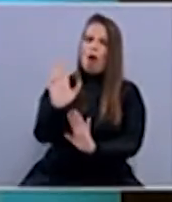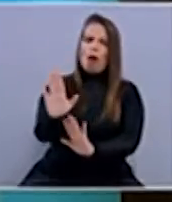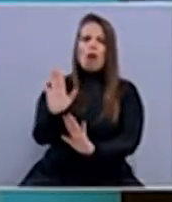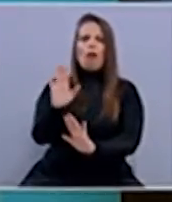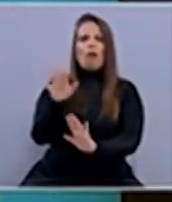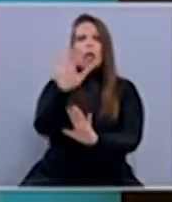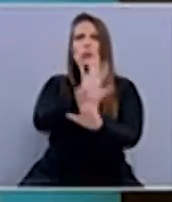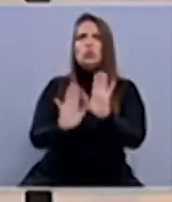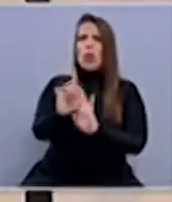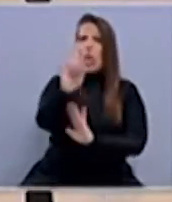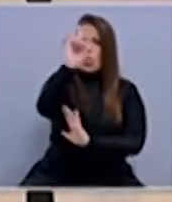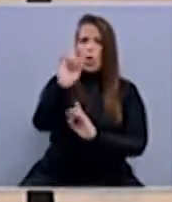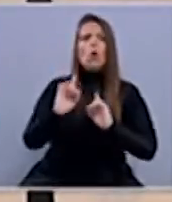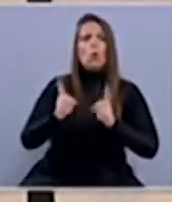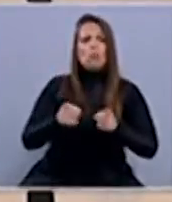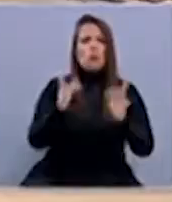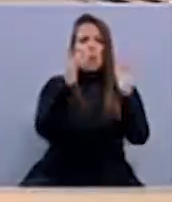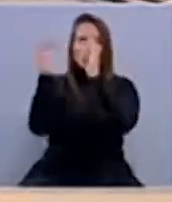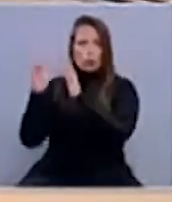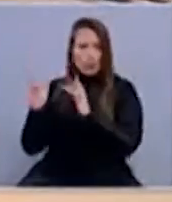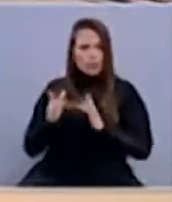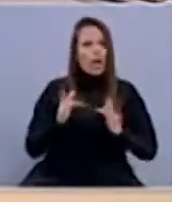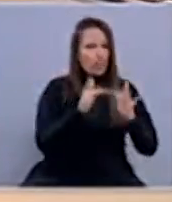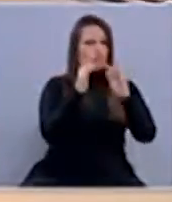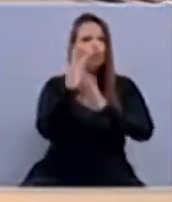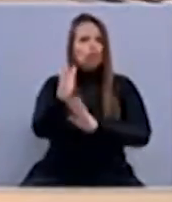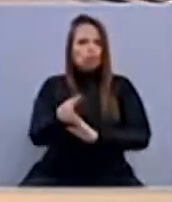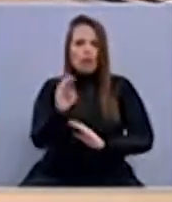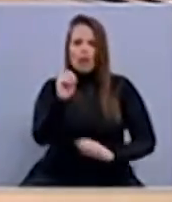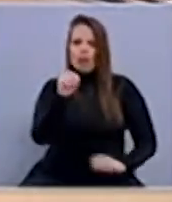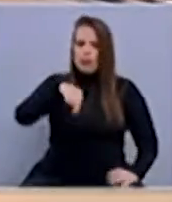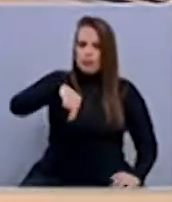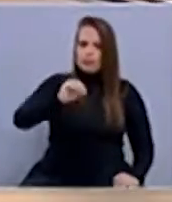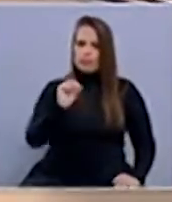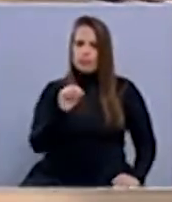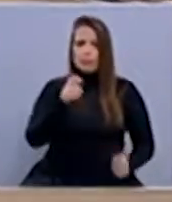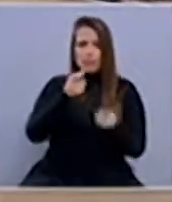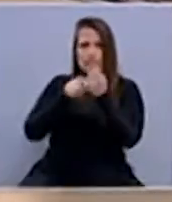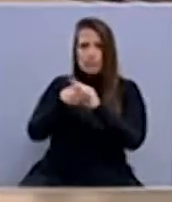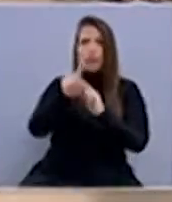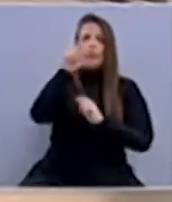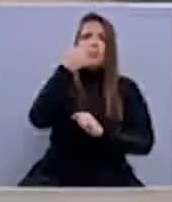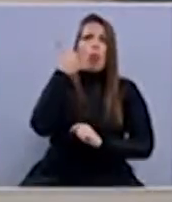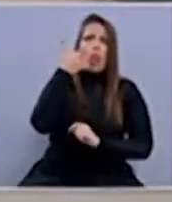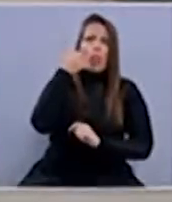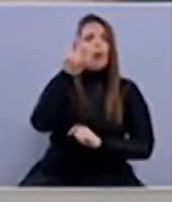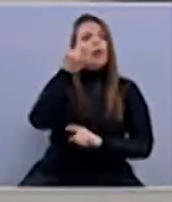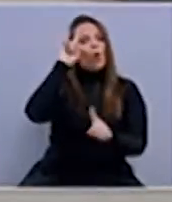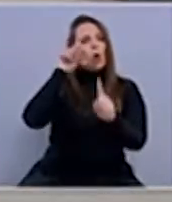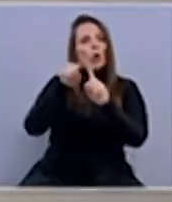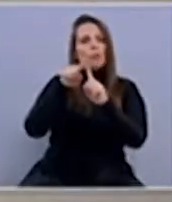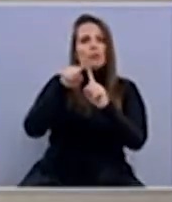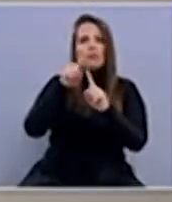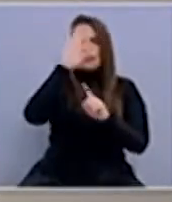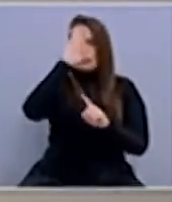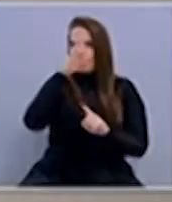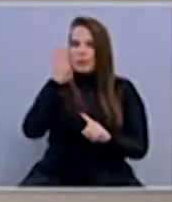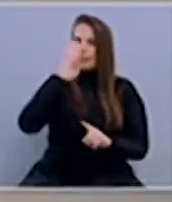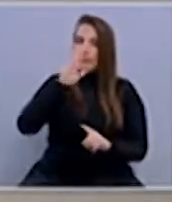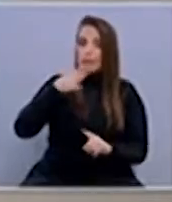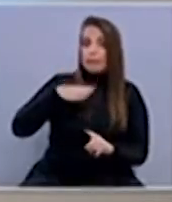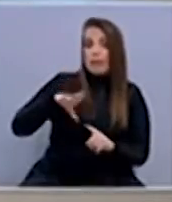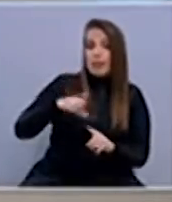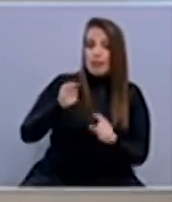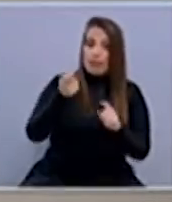a região norte já começou a contactar utentes, quer por SMS, quer por chamada, para saber se há interesse em tomar a